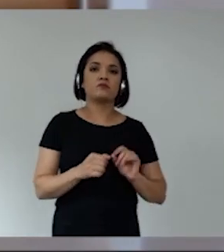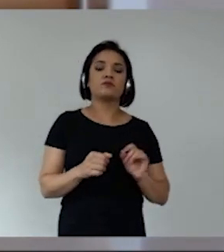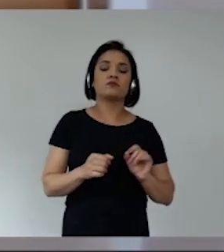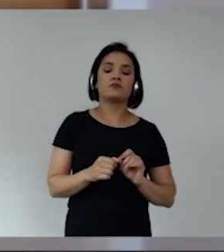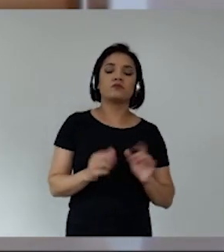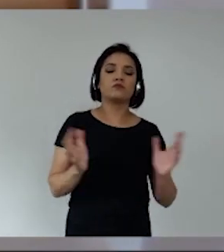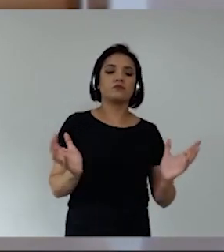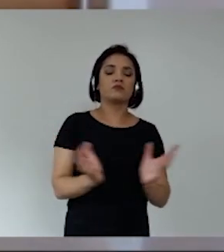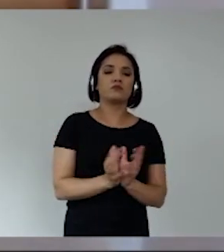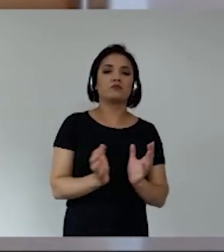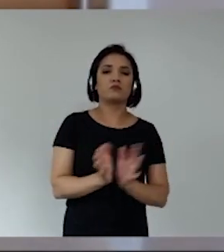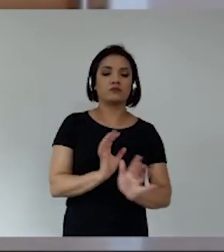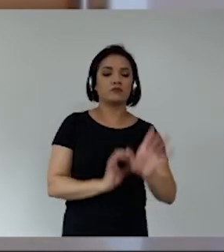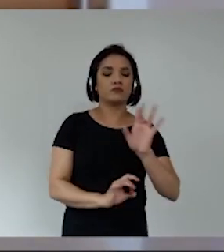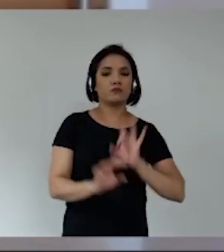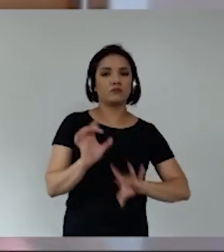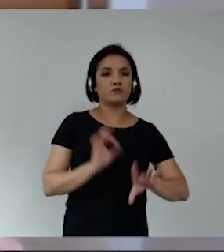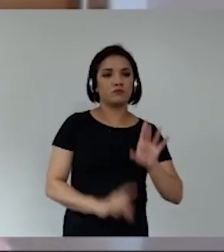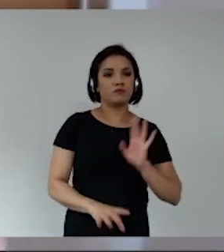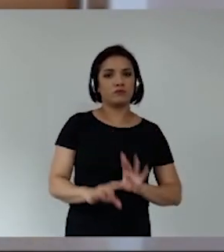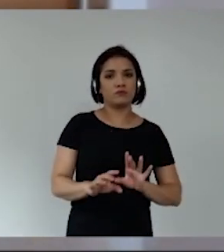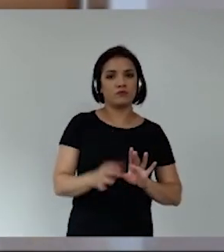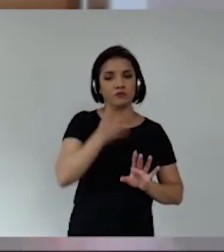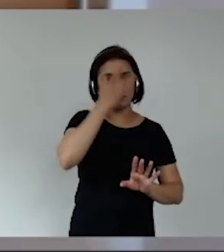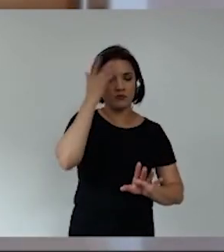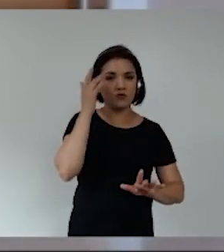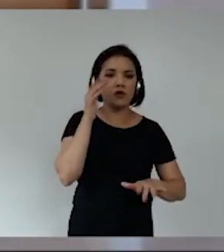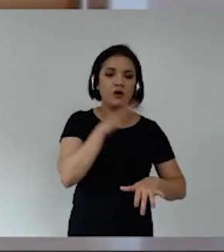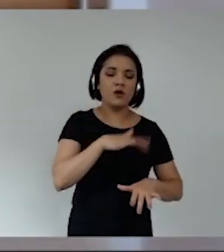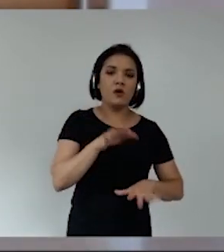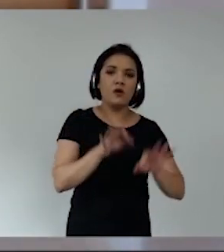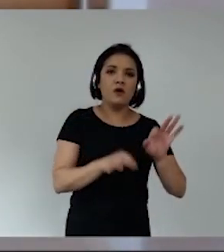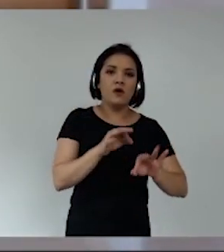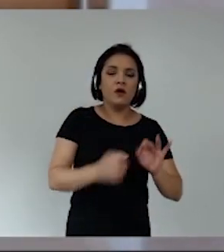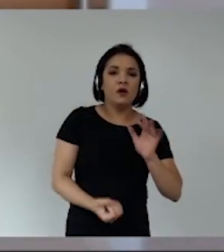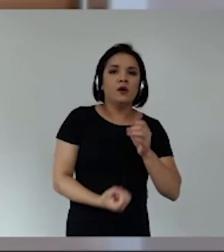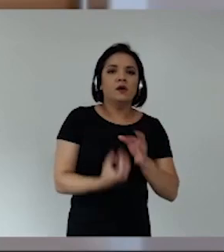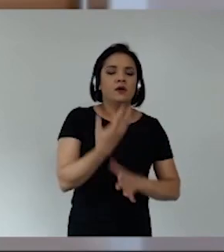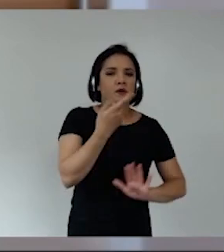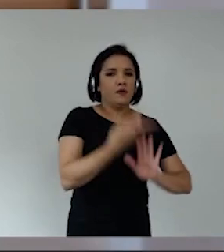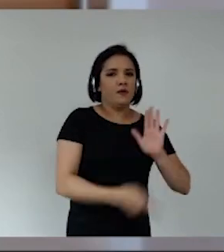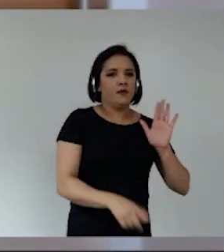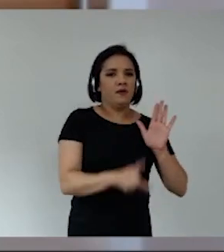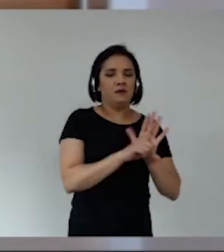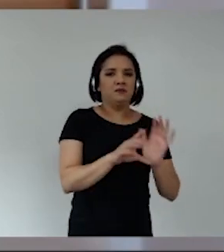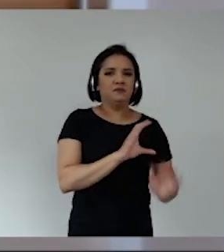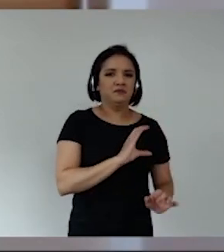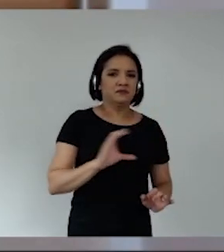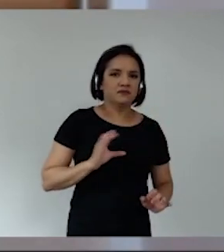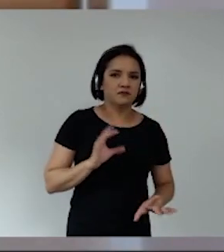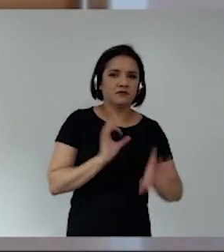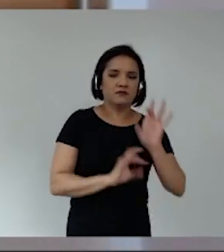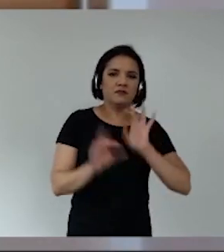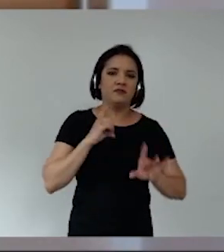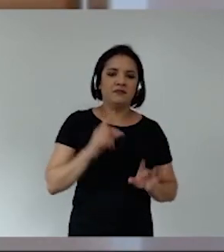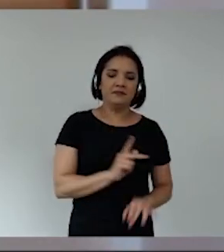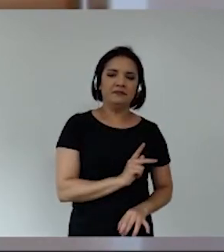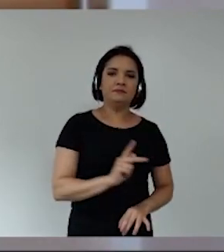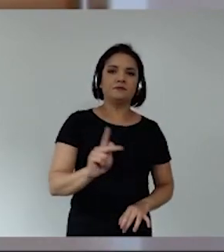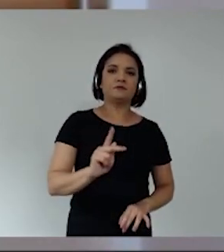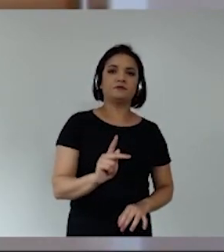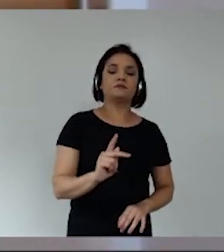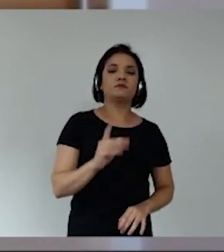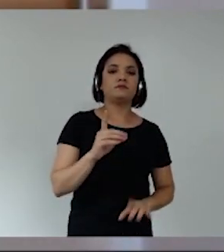juristas para que fosse elaborado esse projeto de lei. Essa comissão especial de juristas tinha como presidente